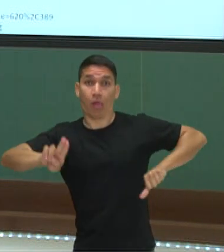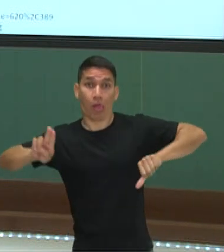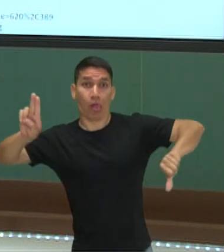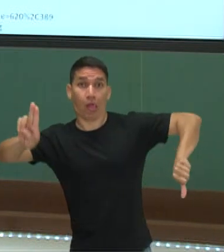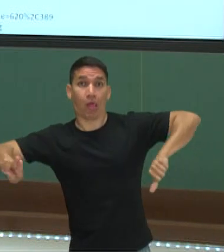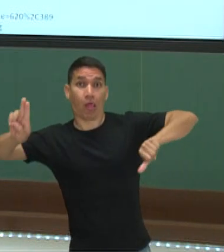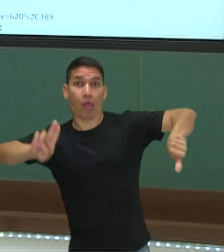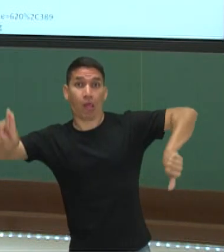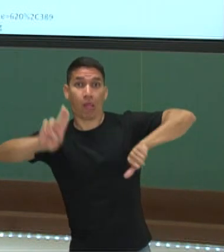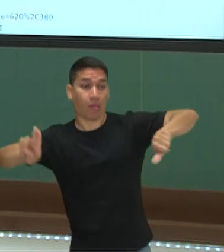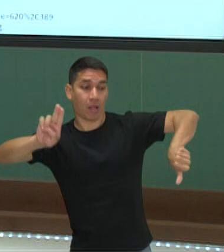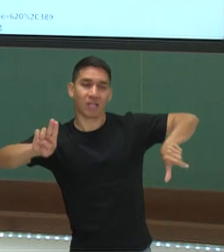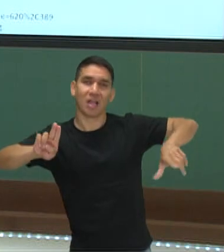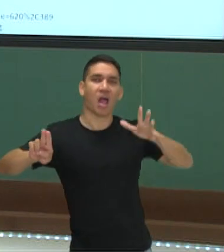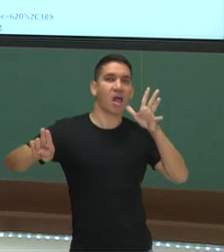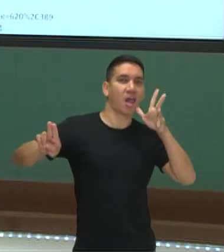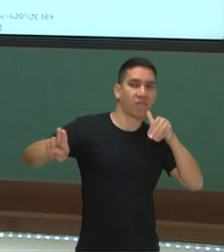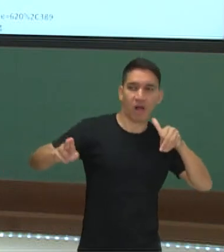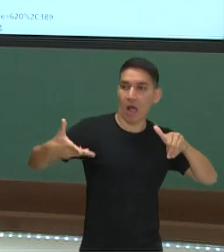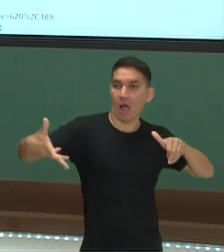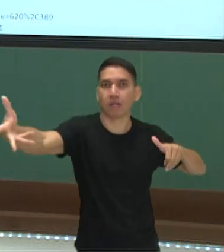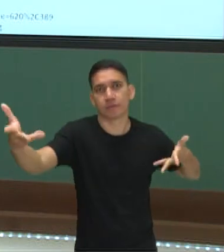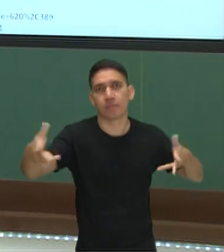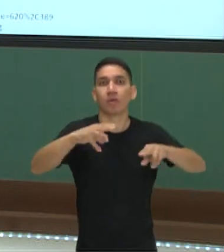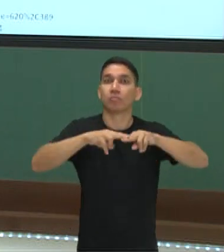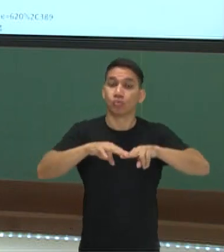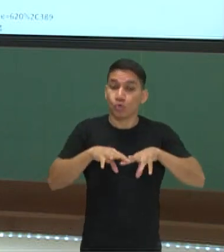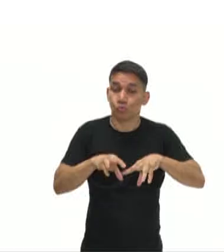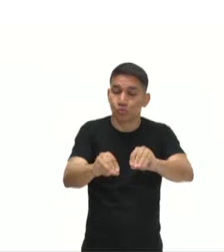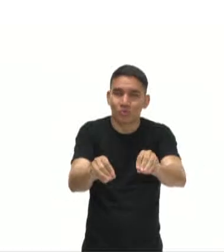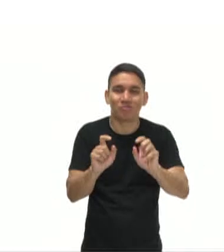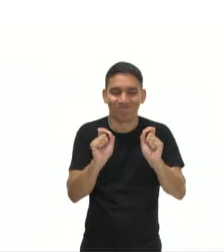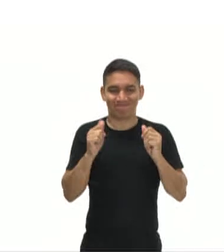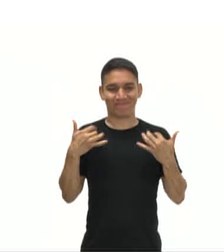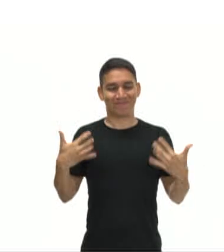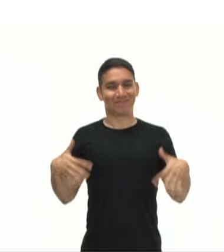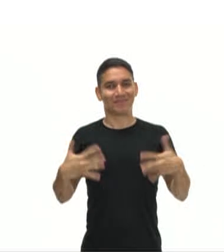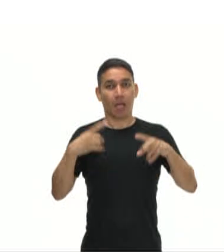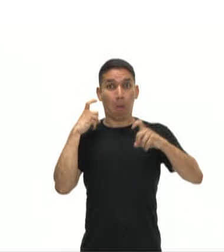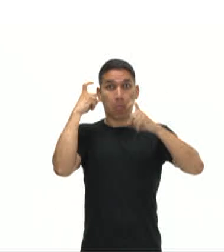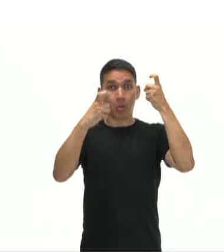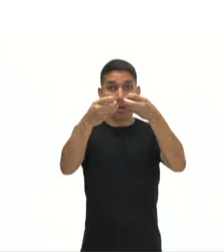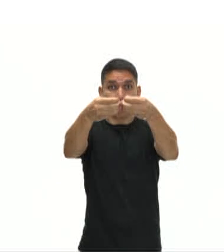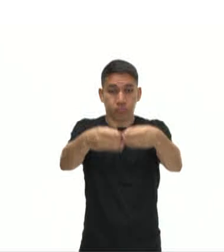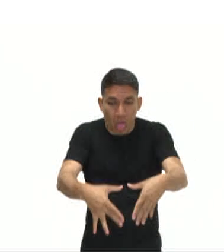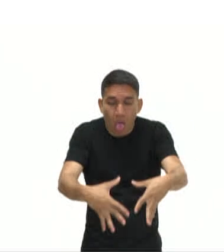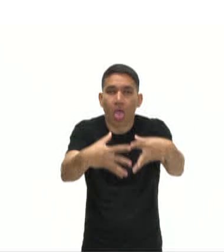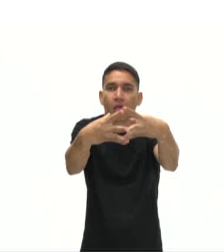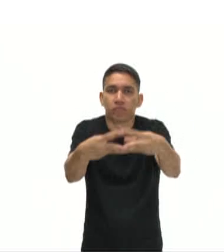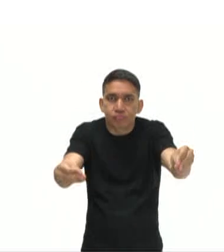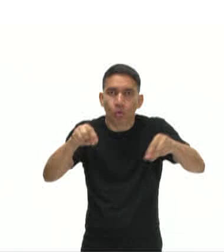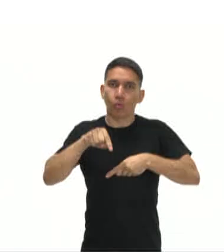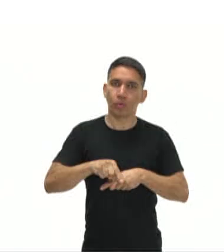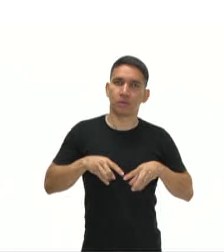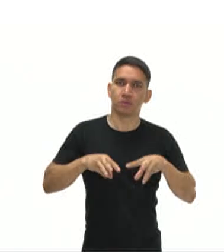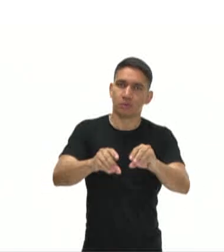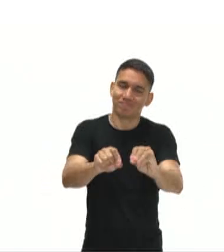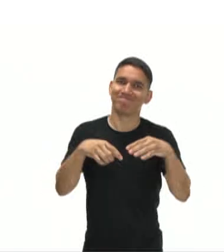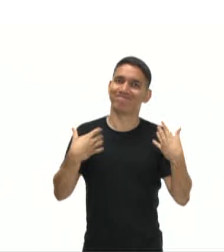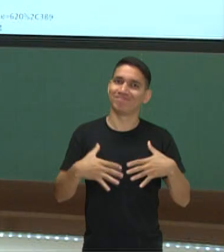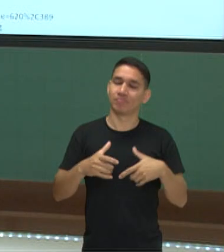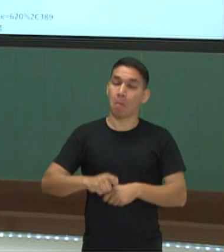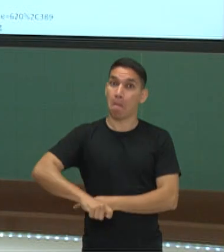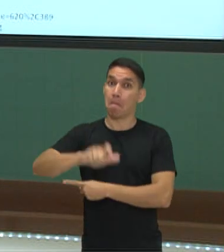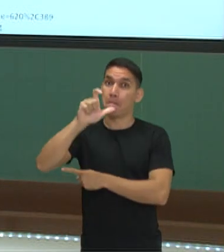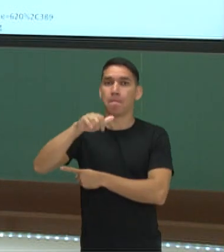então não é renovável. A preocupação em torno da degradação, da destruição desse solo é muito